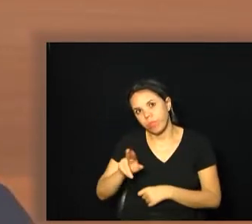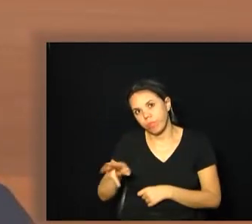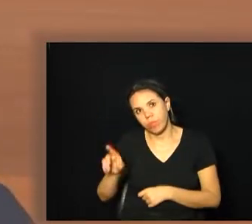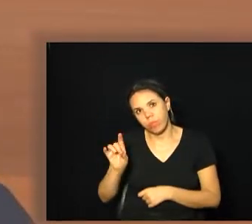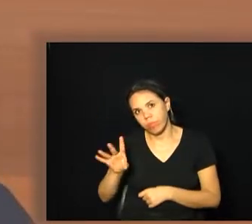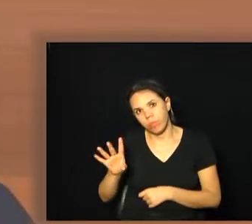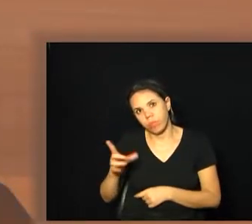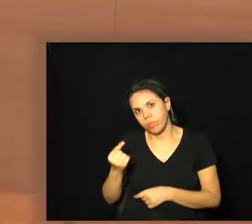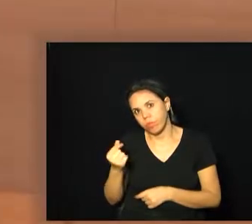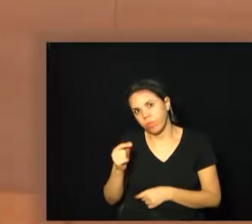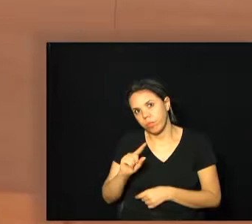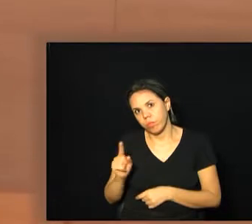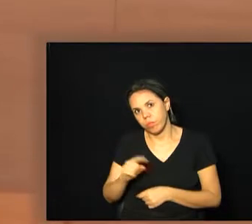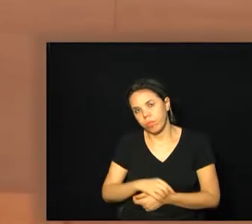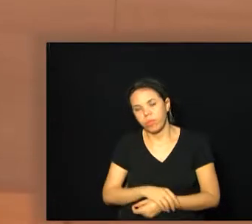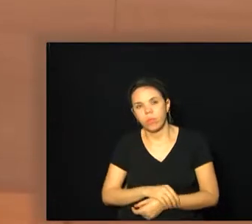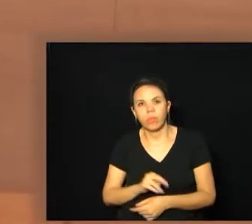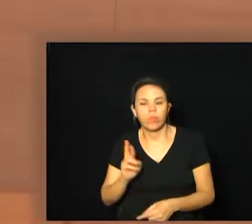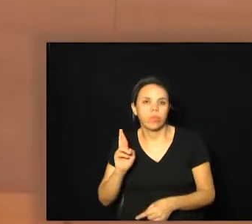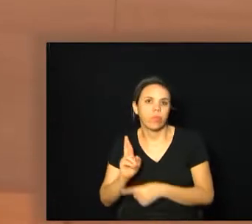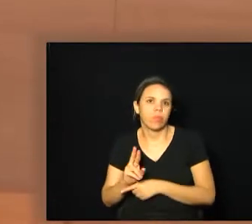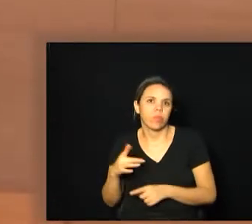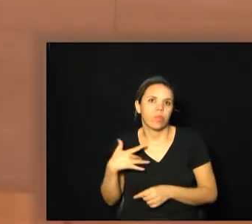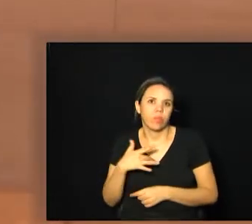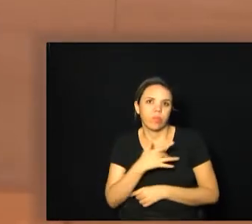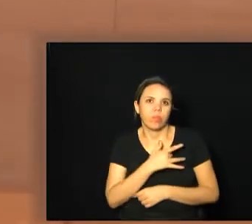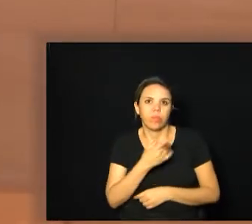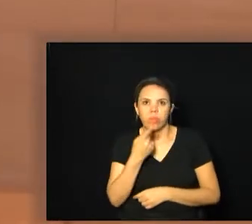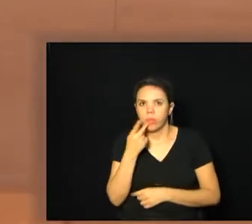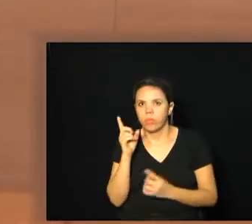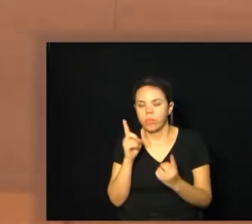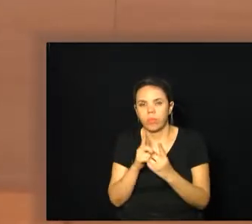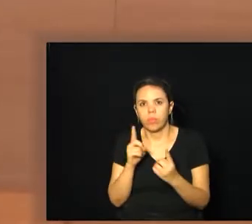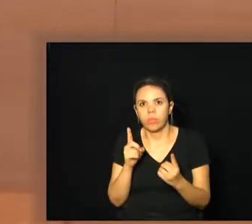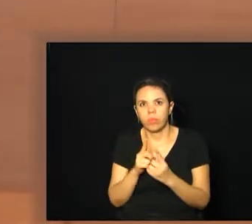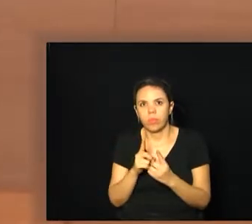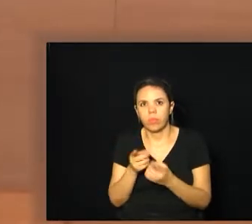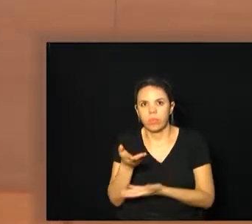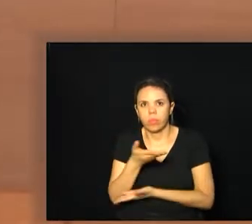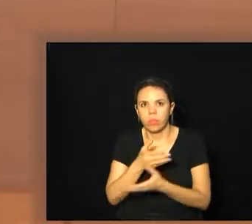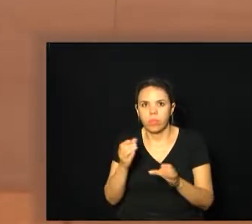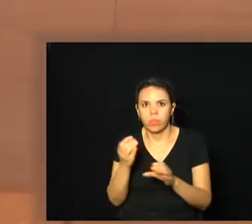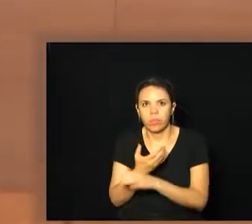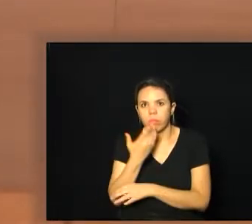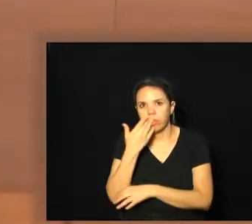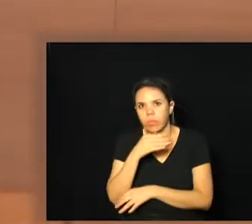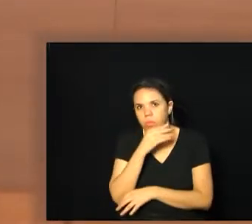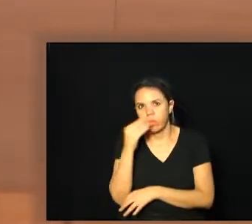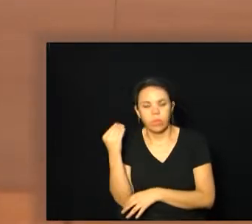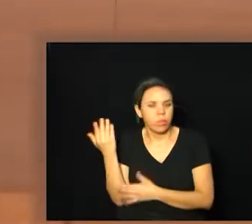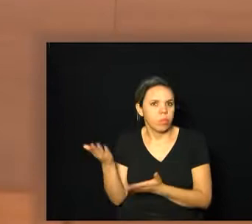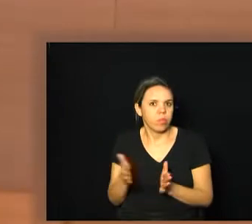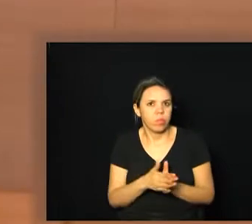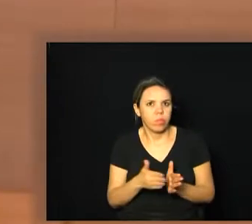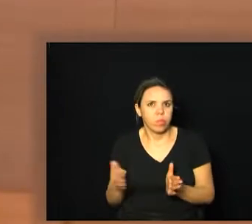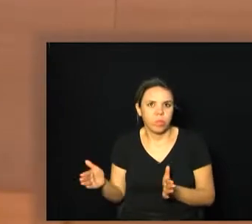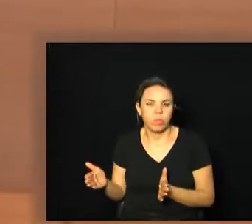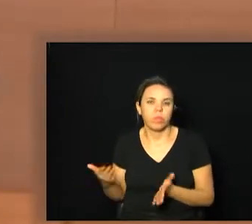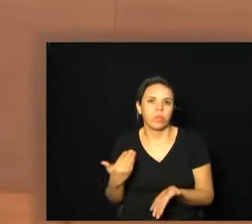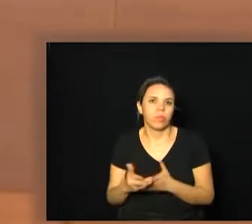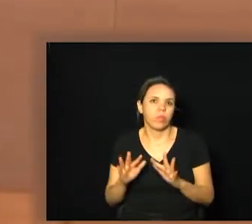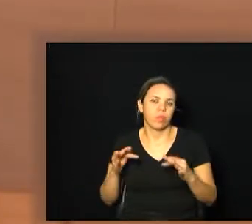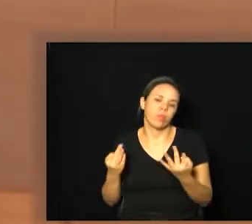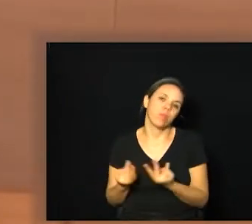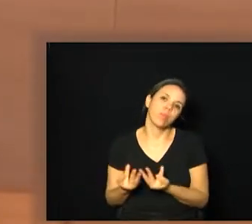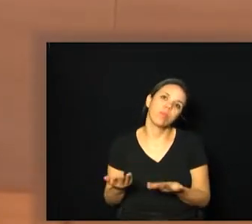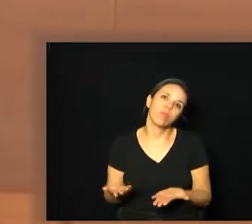só financeira. A representante da saúde falou do atendimento integral da criança e do adolescente neste contexto de perda